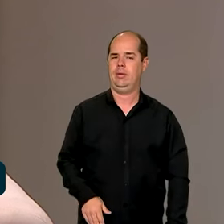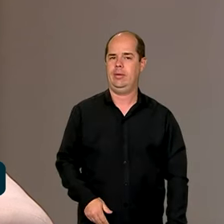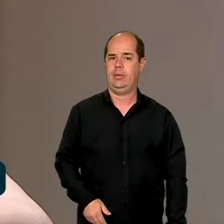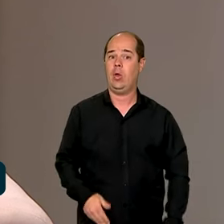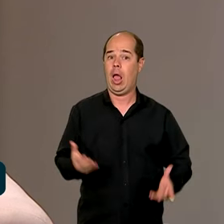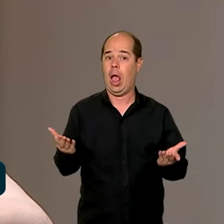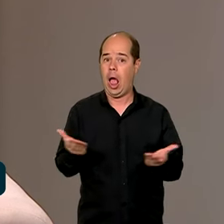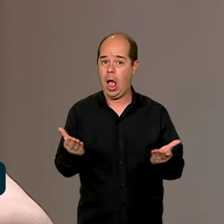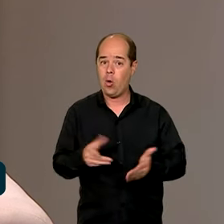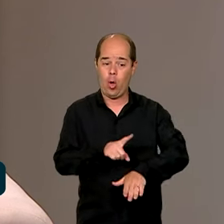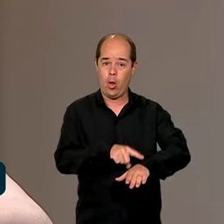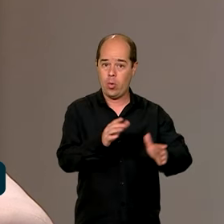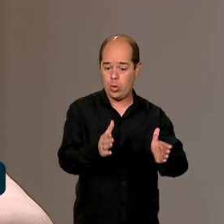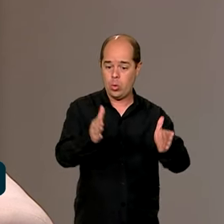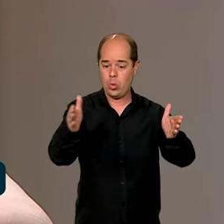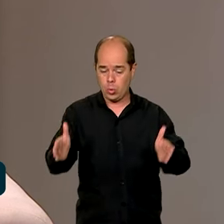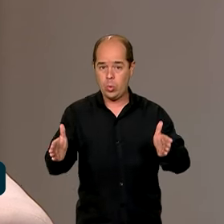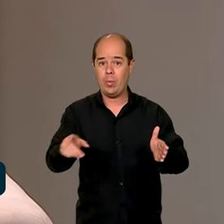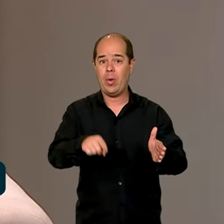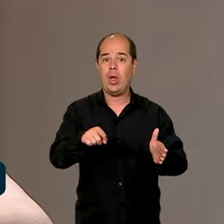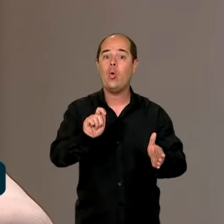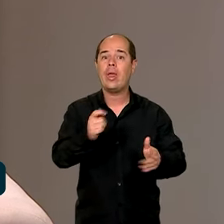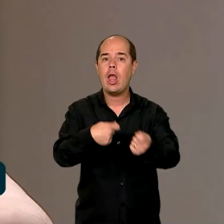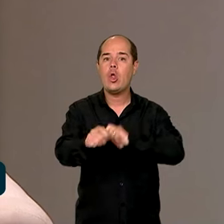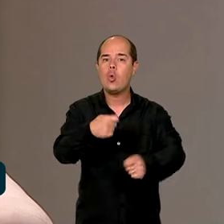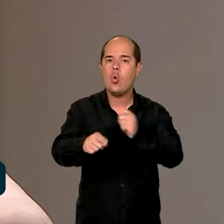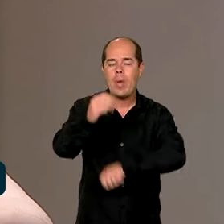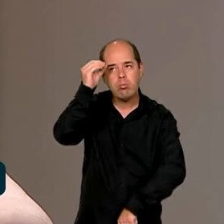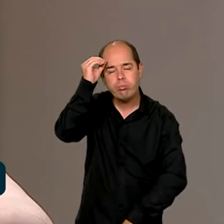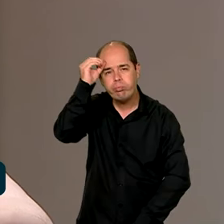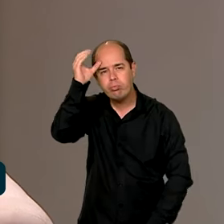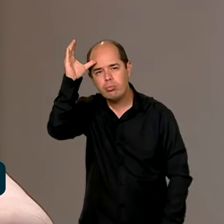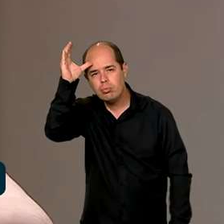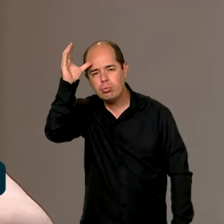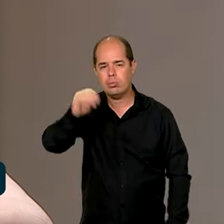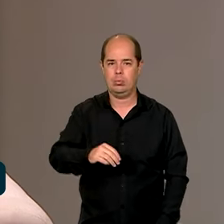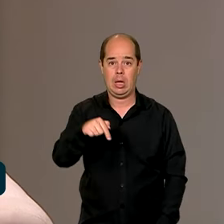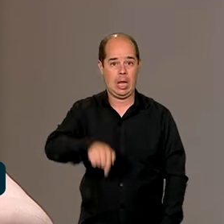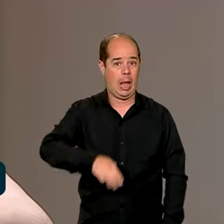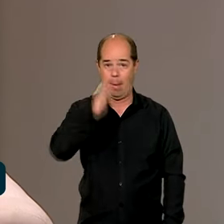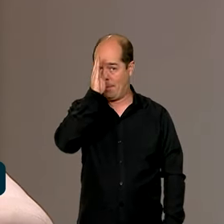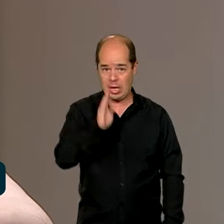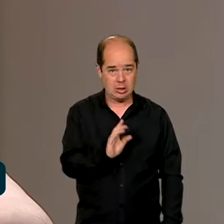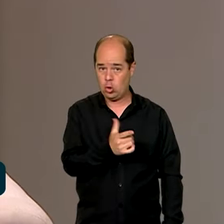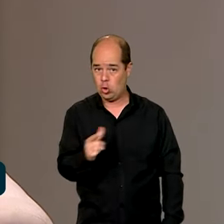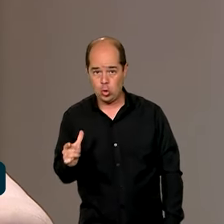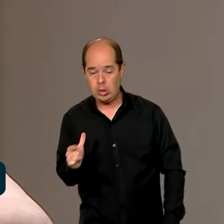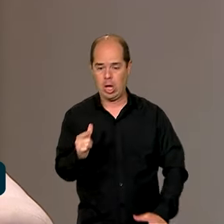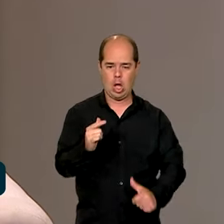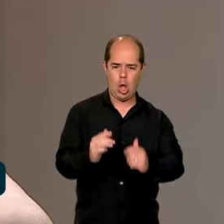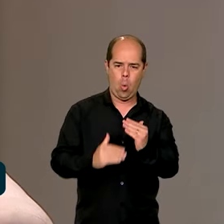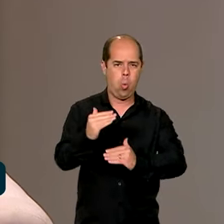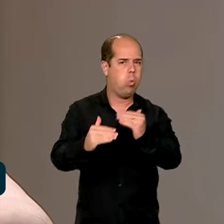o período da economia do conhecimento. Então, nós não vamos ter no Brasil um desenvolvimento que